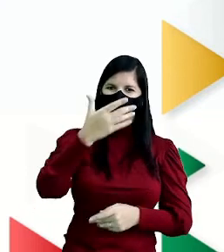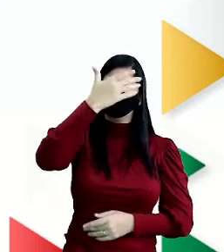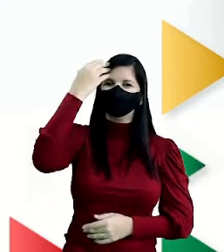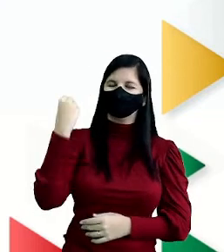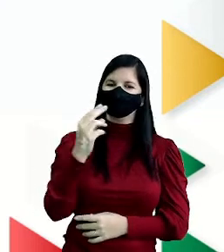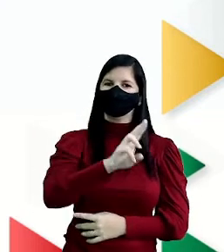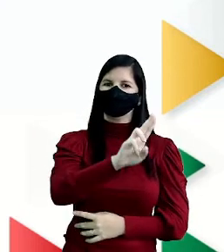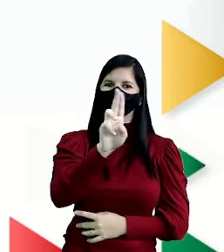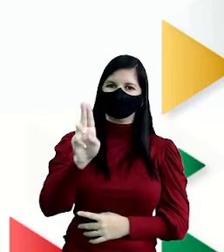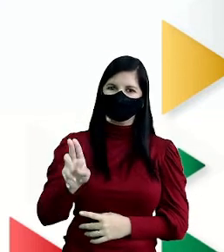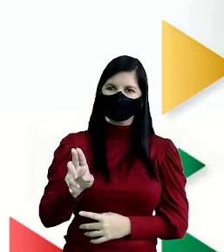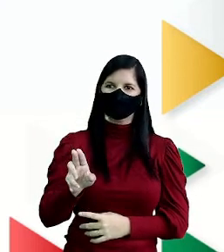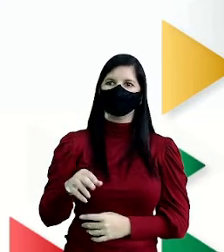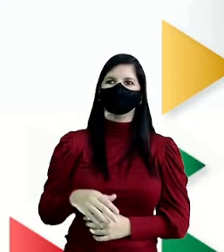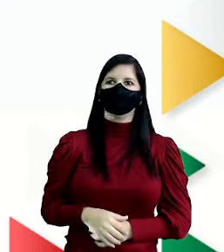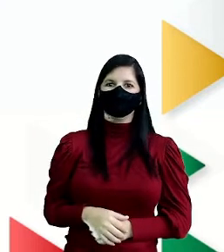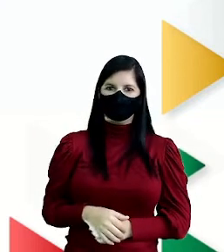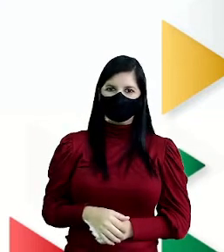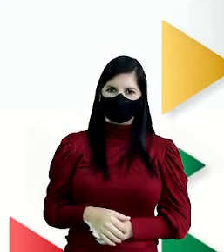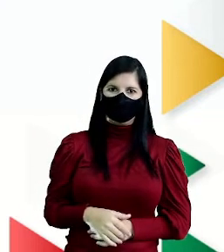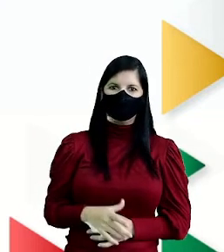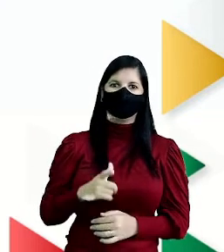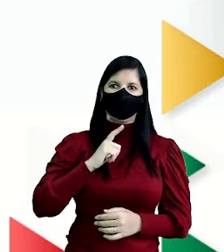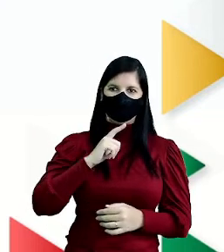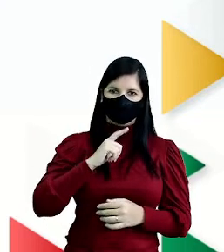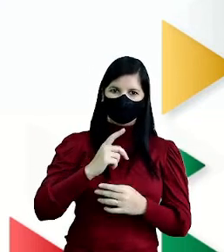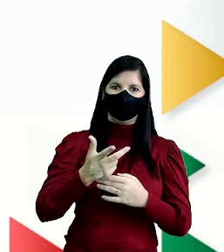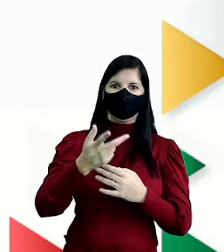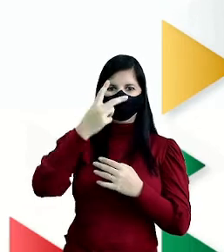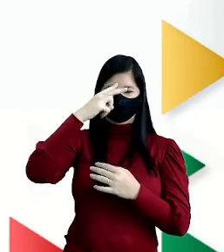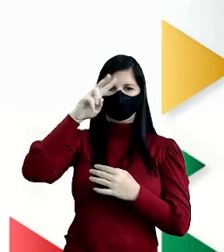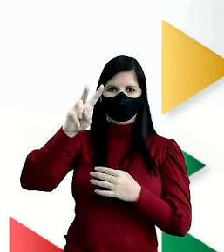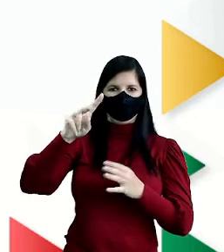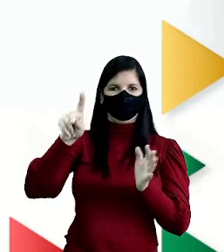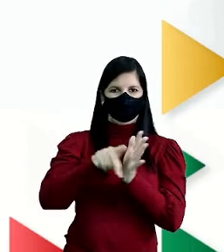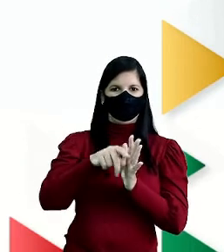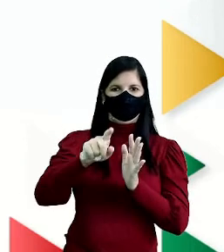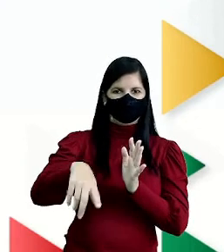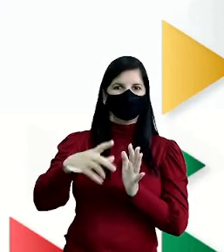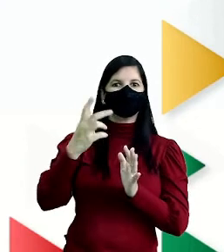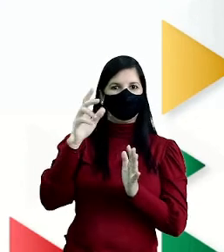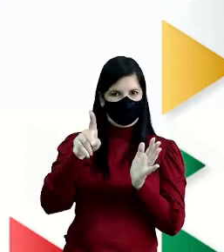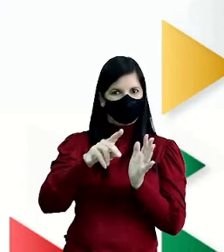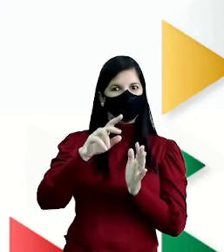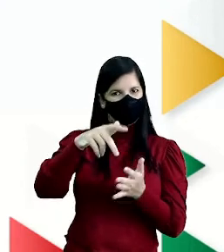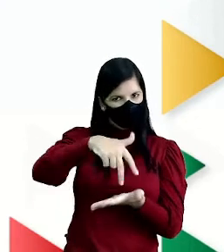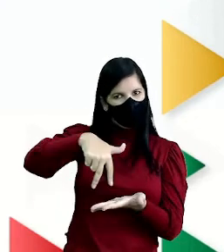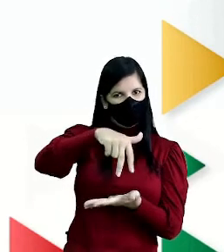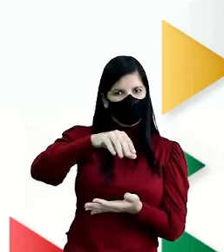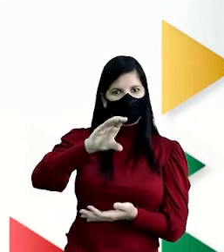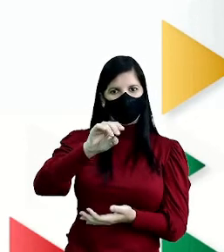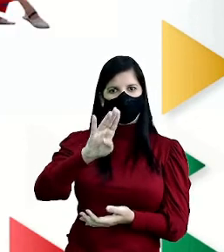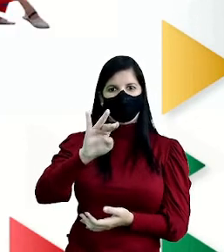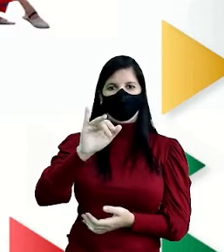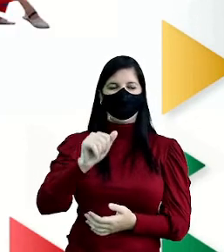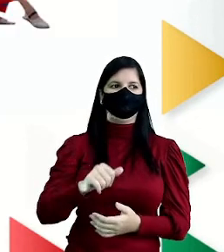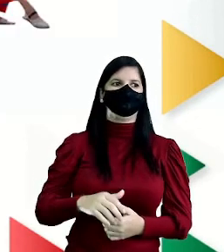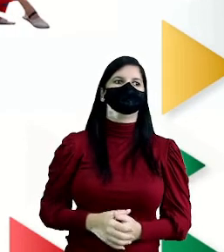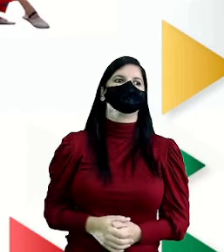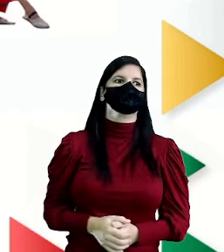da banda, que Academia da Berlinda, lembrei, que tem muito da cúmbia, né, nas suas